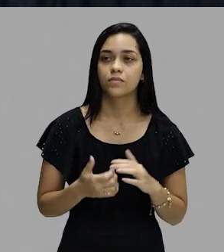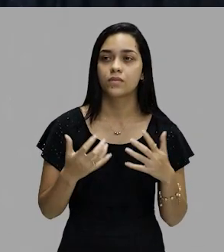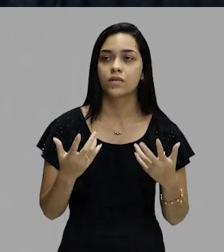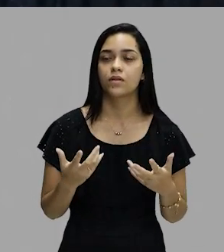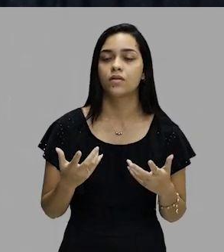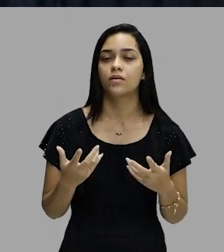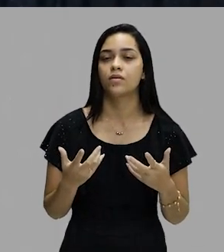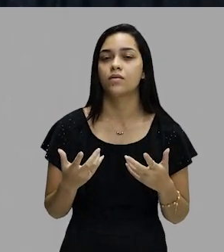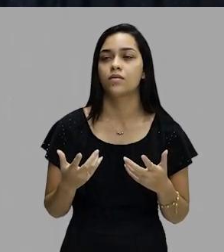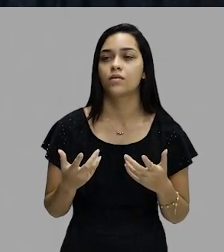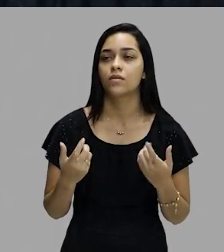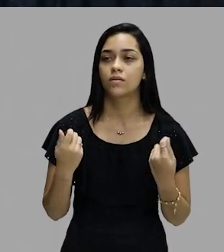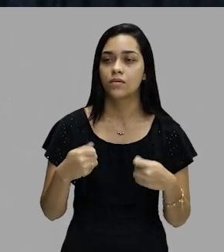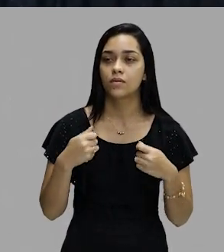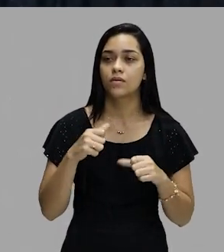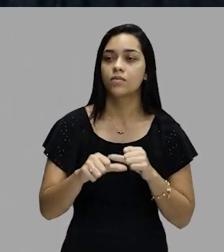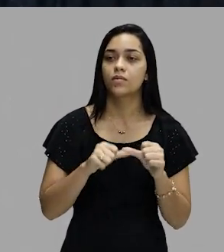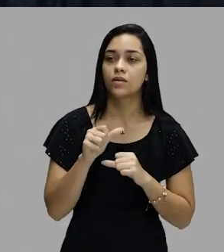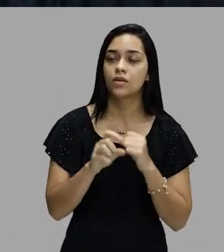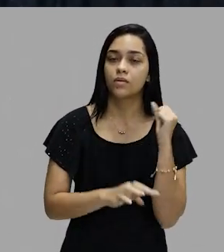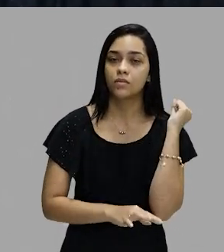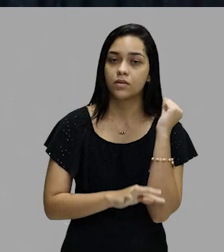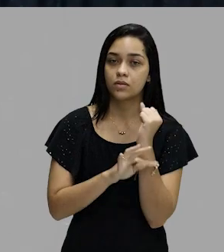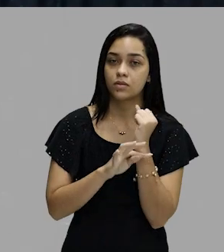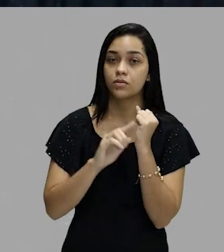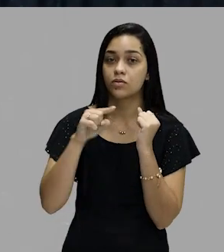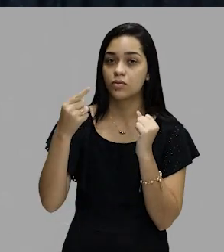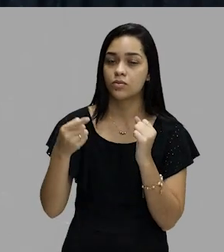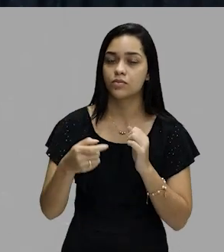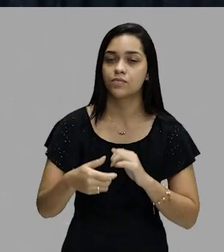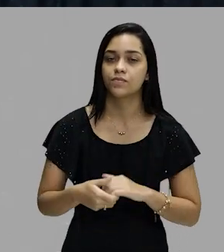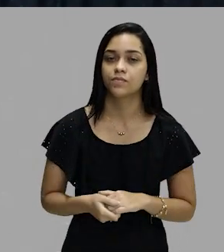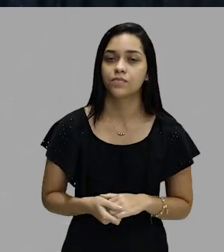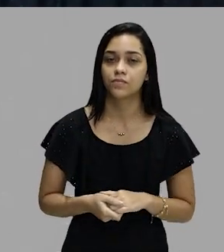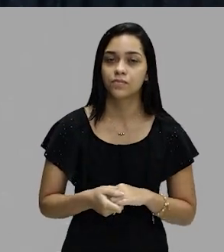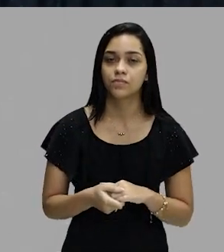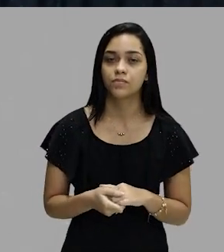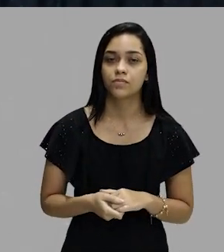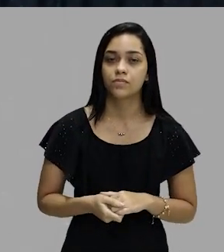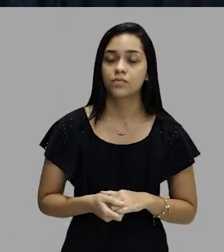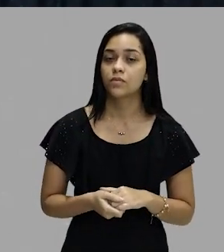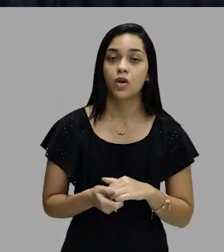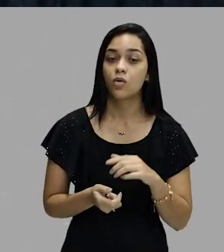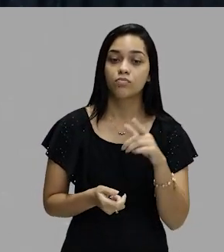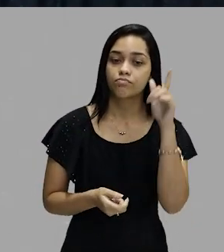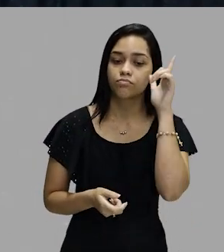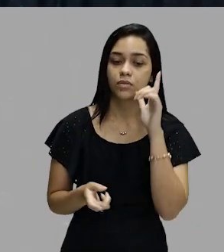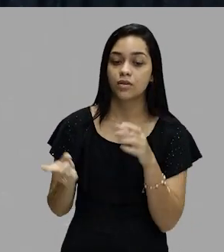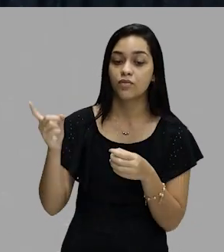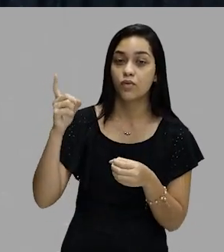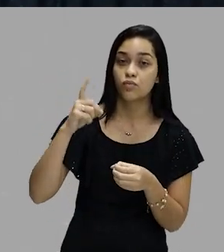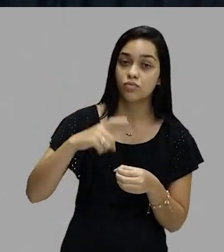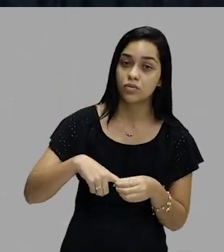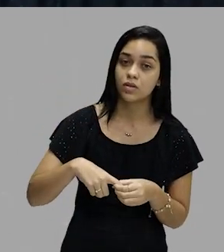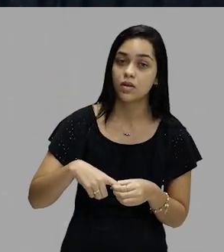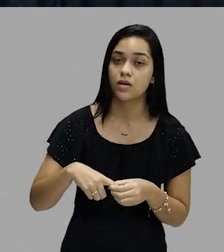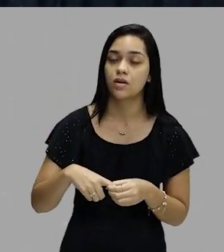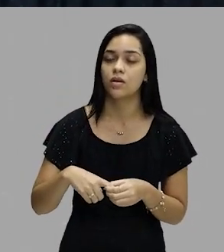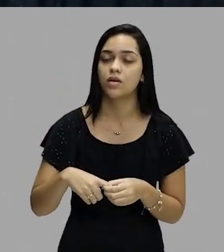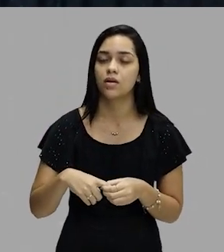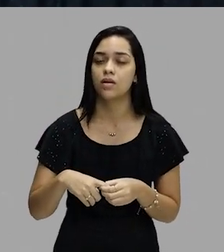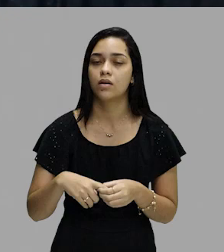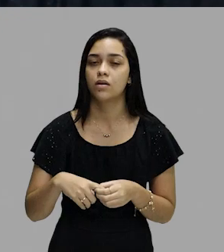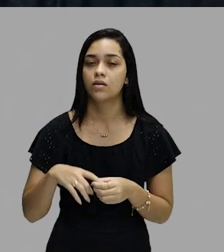Então, tem que se mudar a temperatura e pressão e outras coisas. Então, ele não consegue retornar, né, mexendo